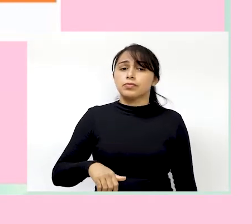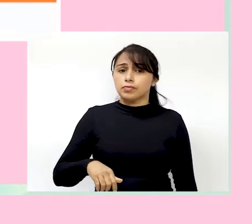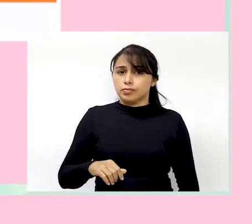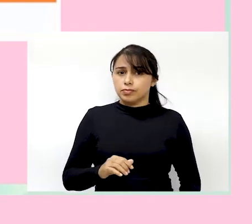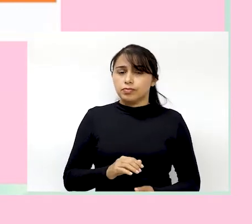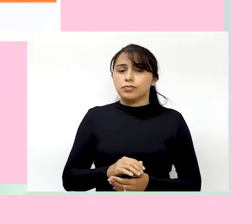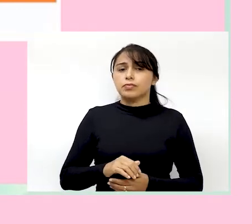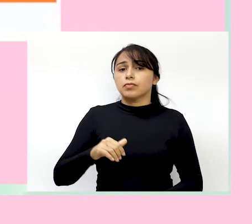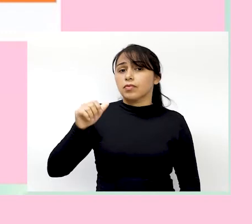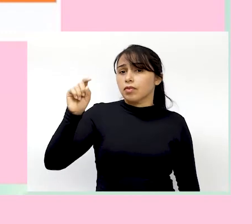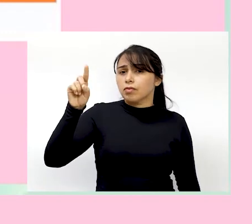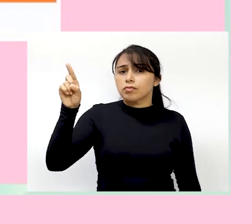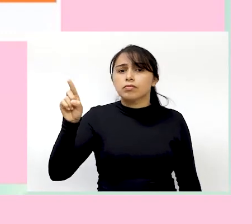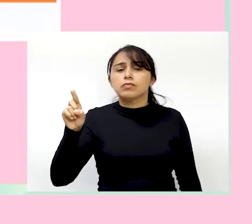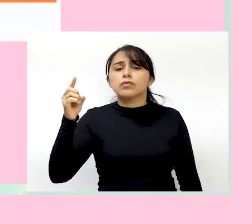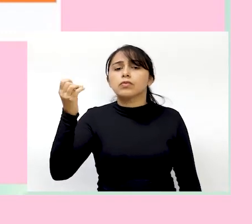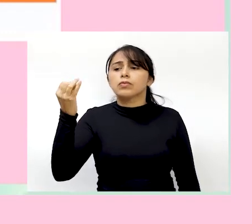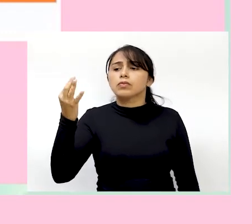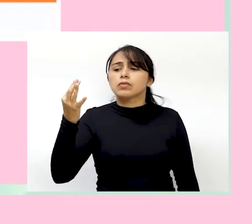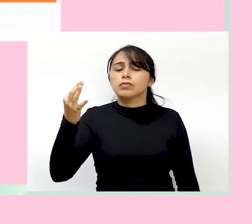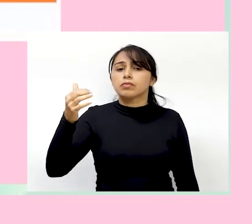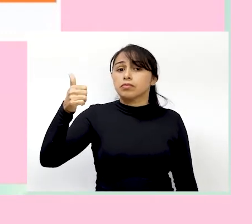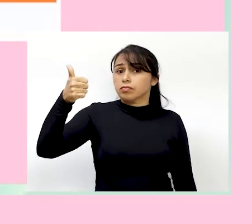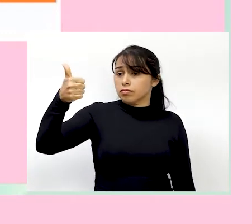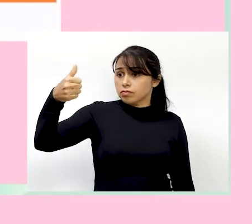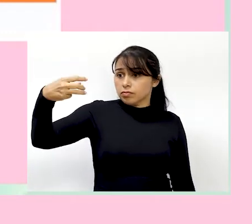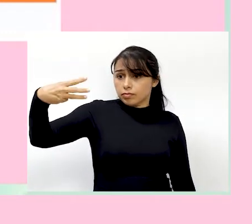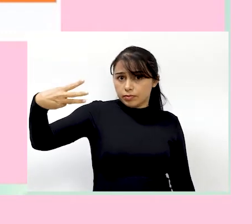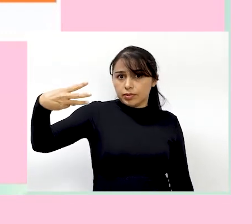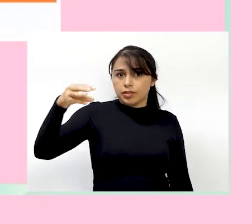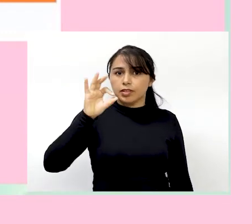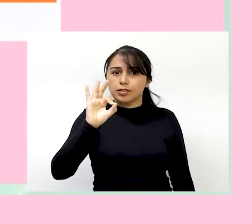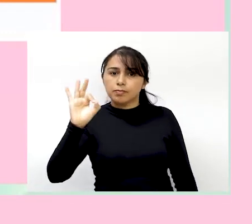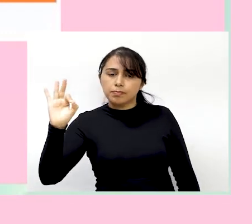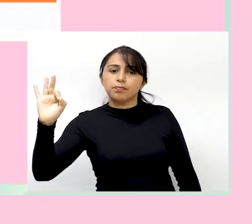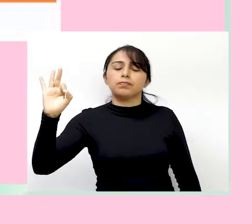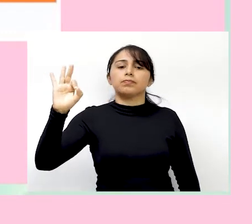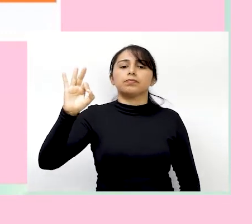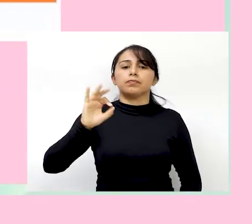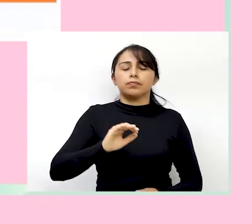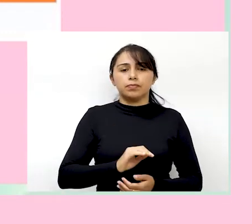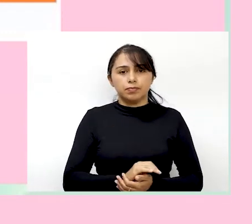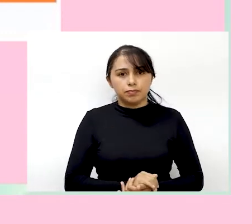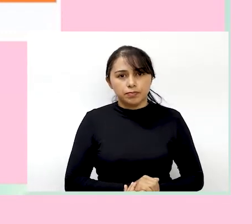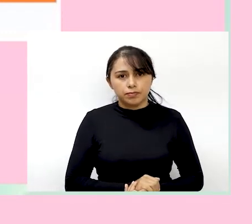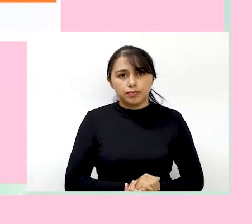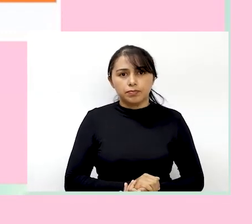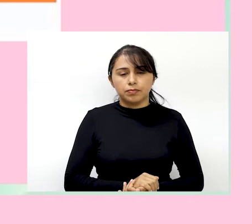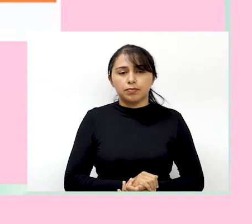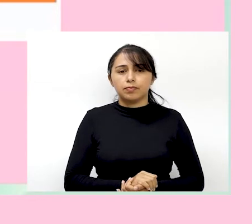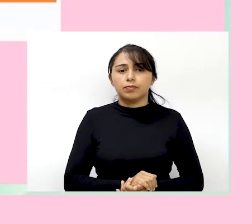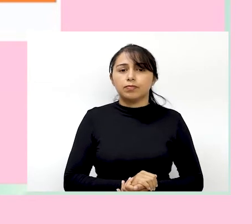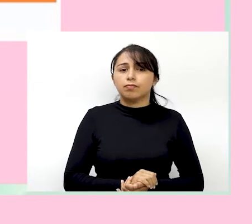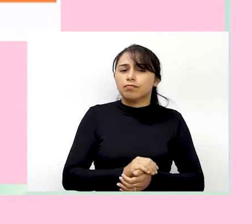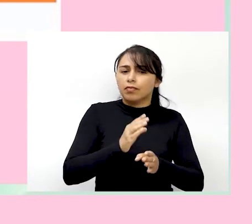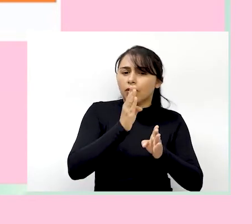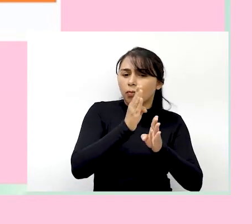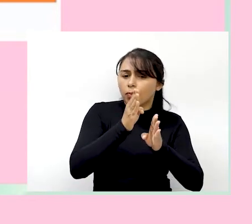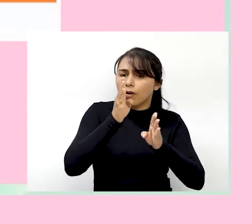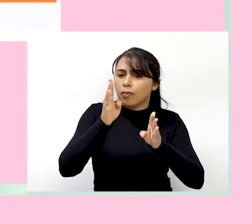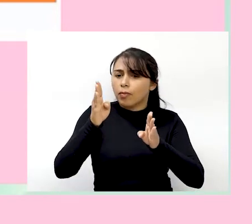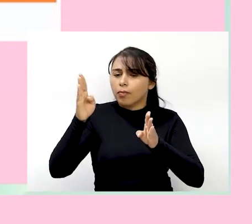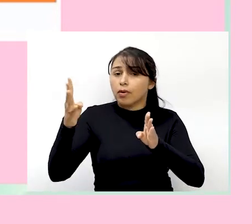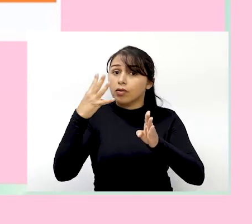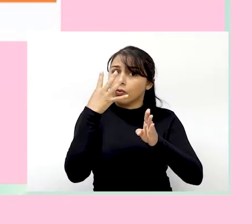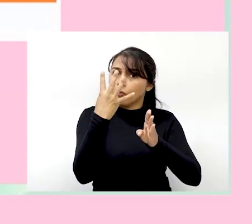5, 6, 7, 8, 9, 10, 11, 12, 13. 13 bolinhas. Então ele